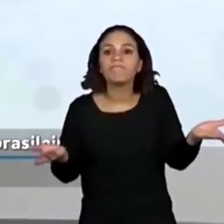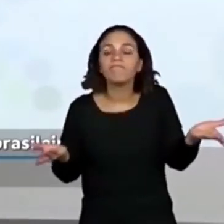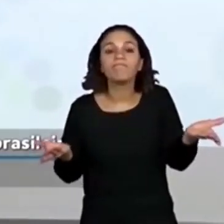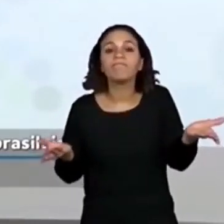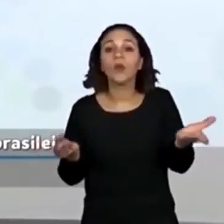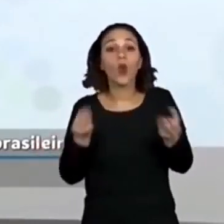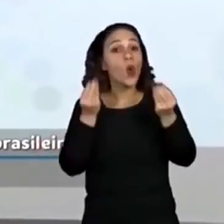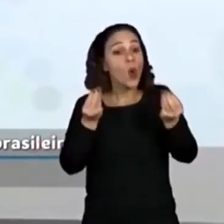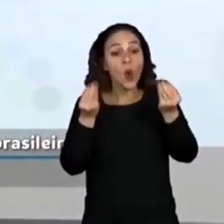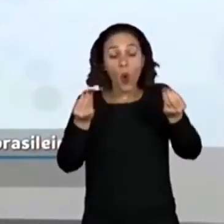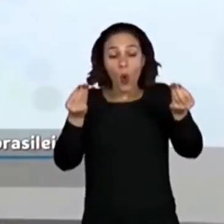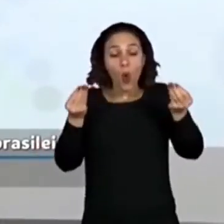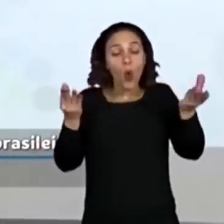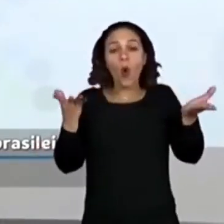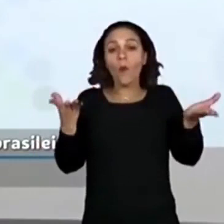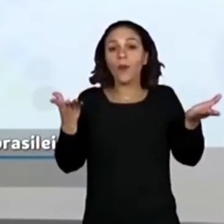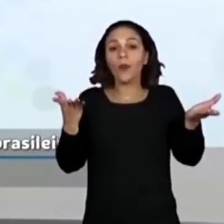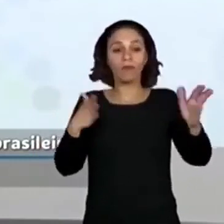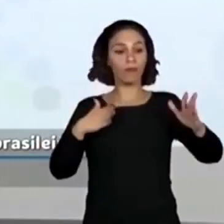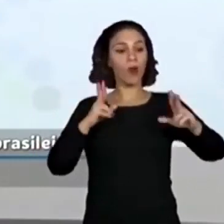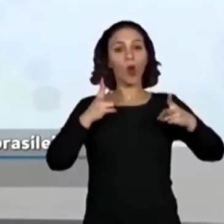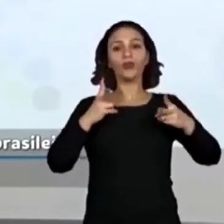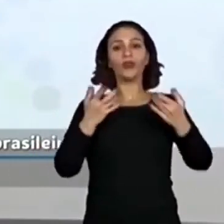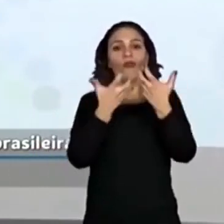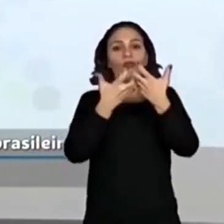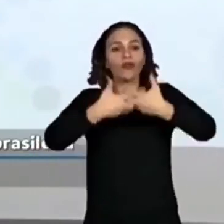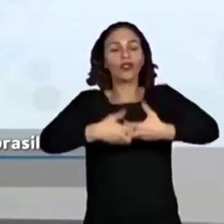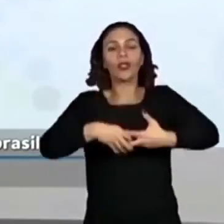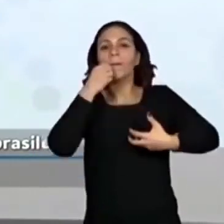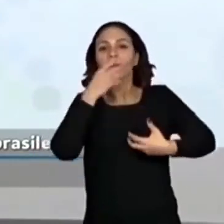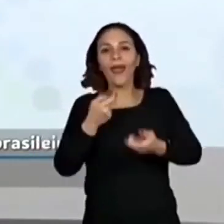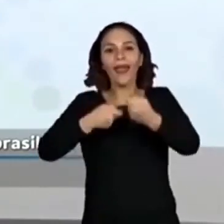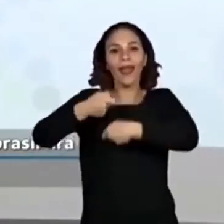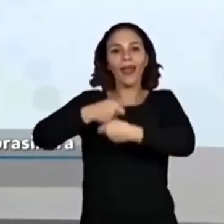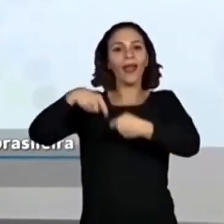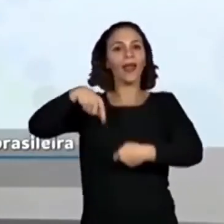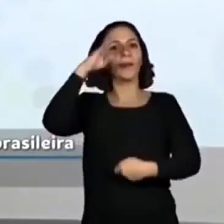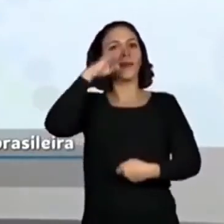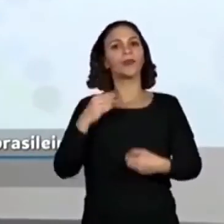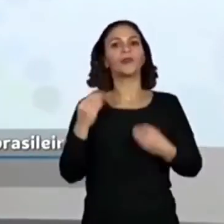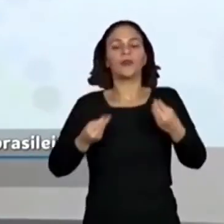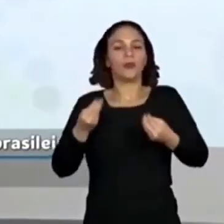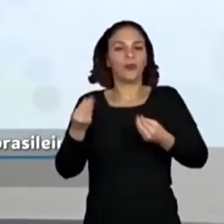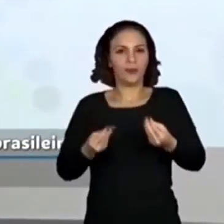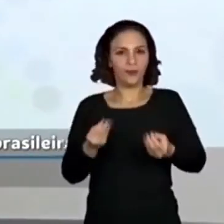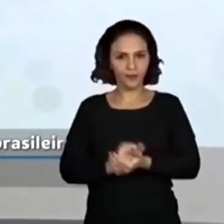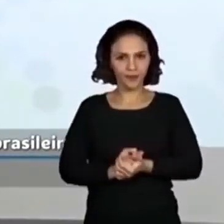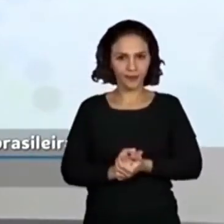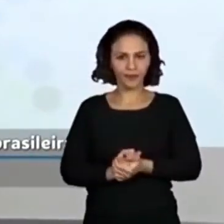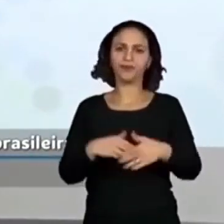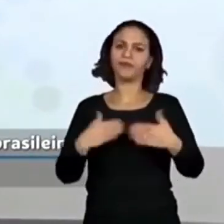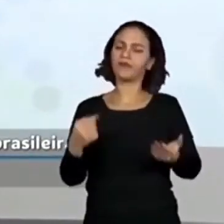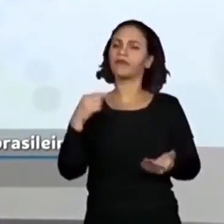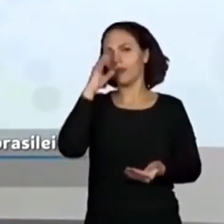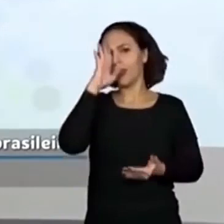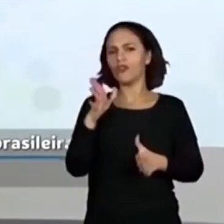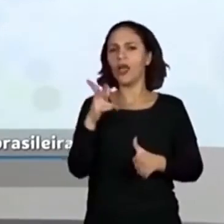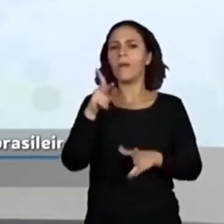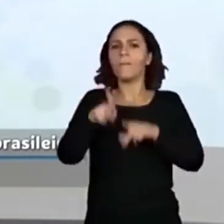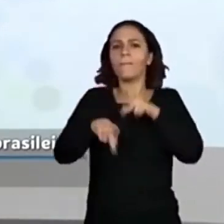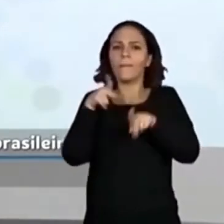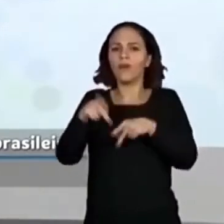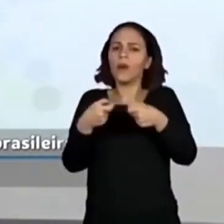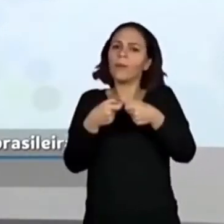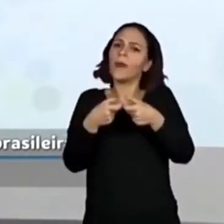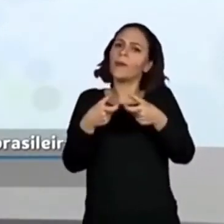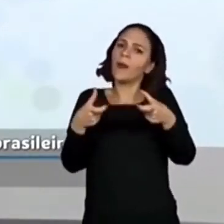vamos manter, né, as coisas funcionando aqui no Brasil? Muito bem, o Brasil já tinha uma população um pouco maior, já